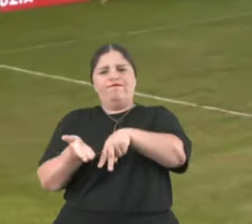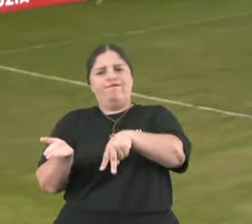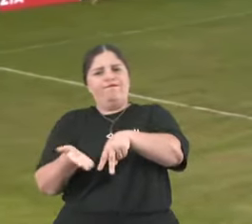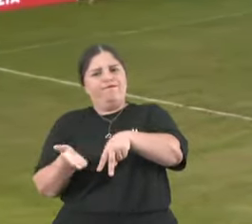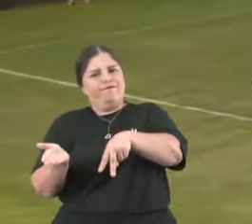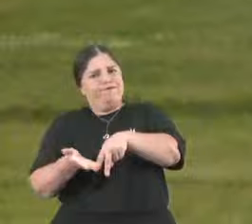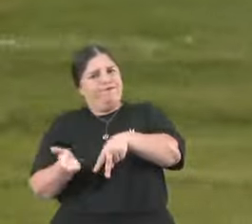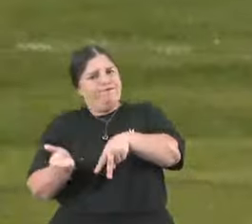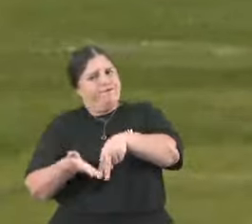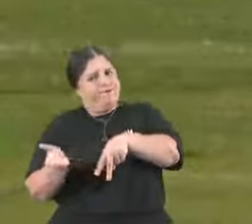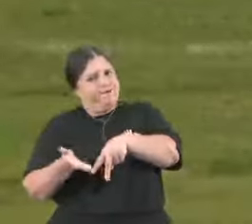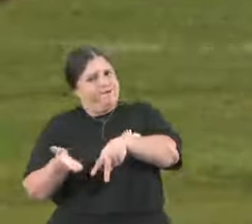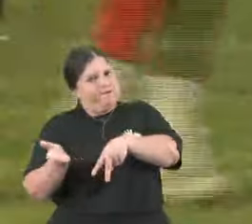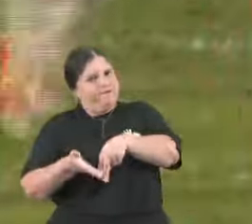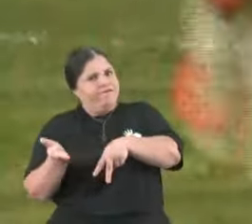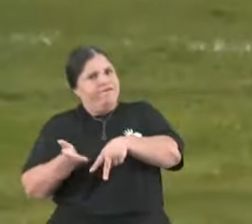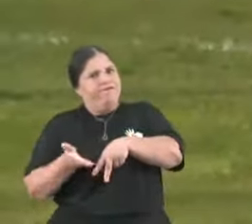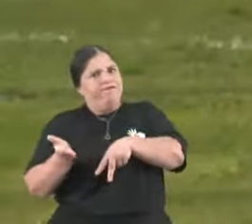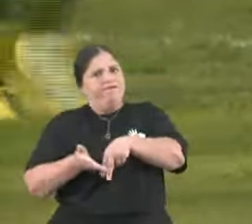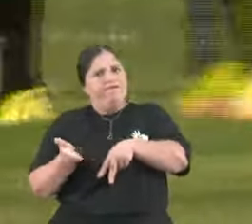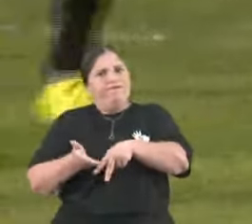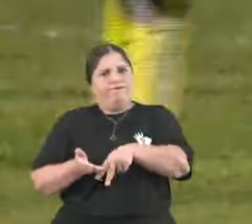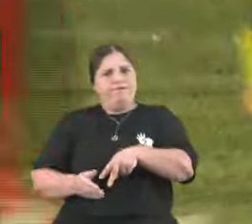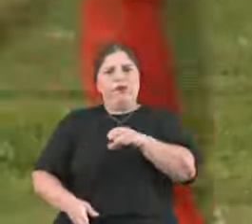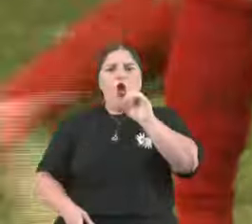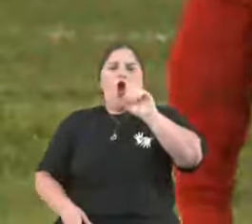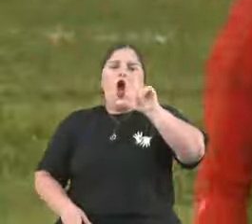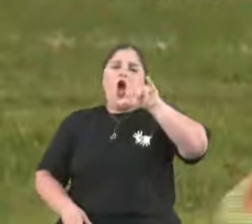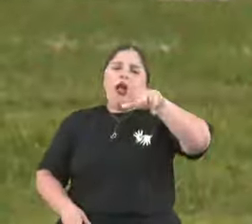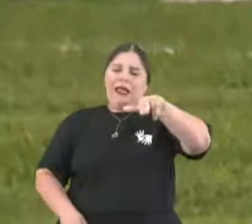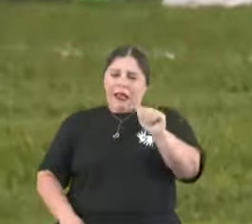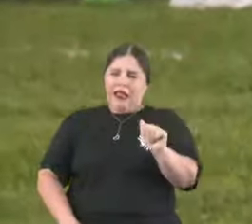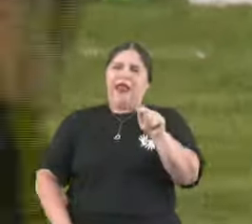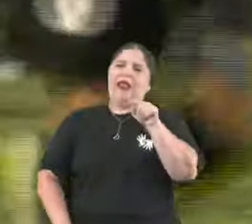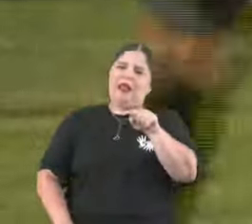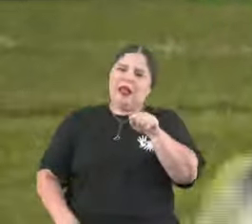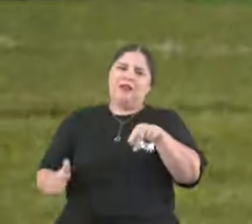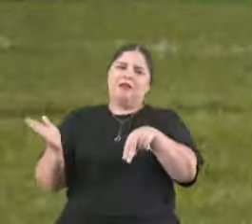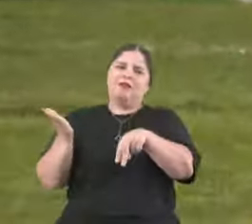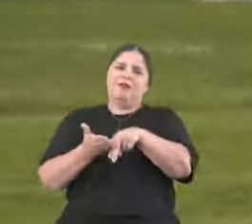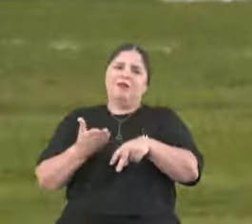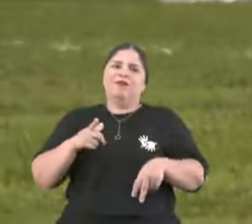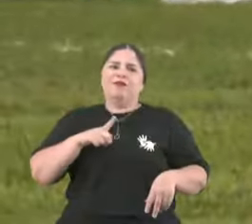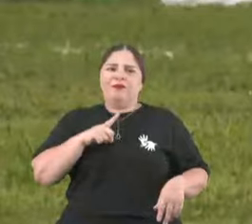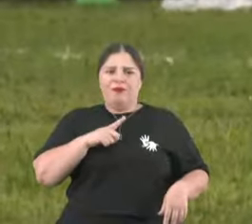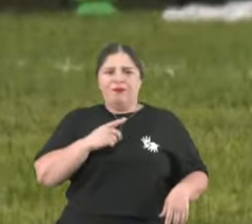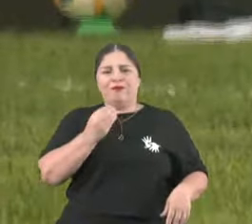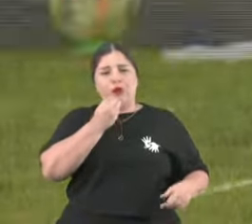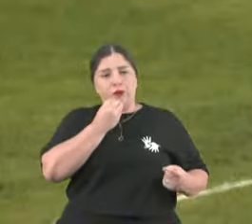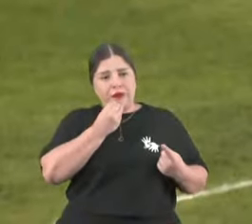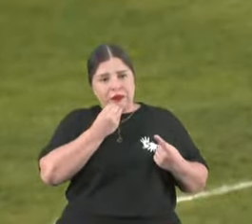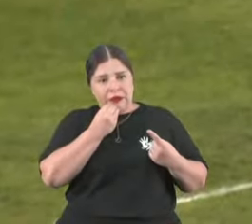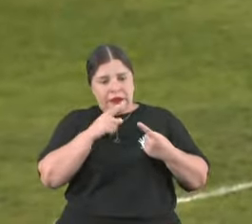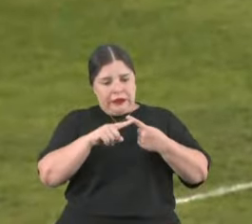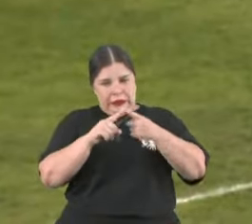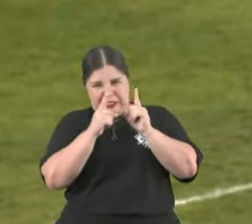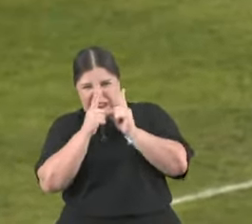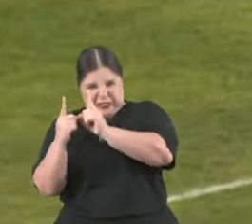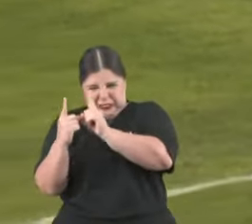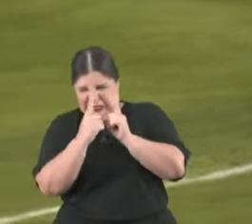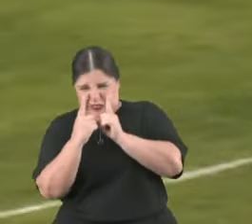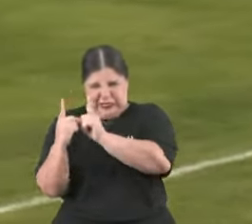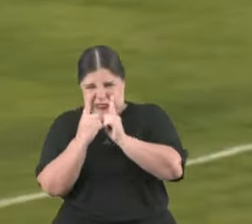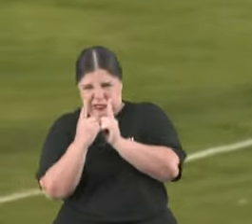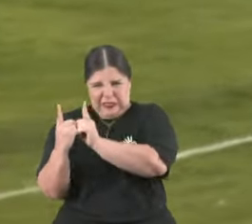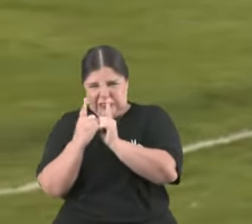Agora o Colina pode cair, né? Porque o Colina, em duas oportunidades, na primeira o Caio César encarou, chutou. O Colina já